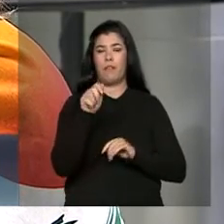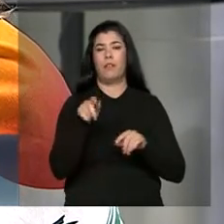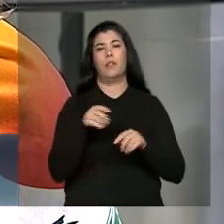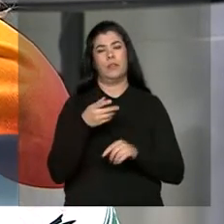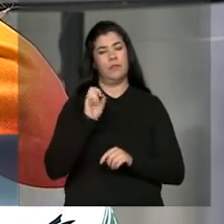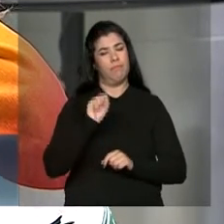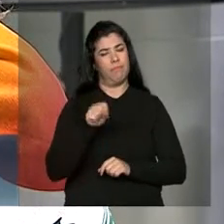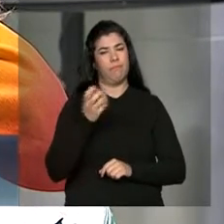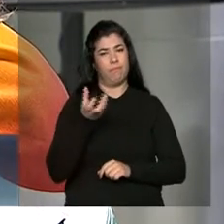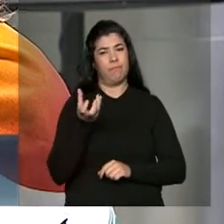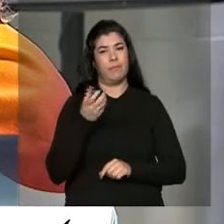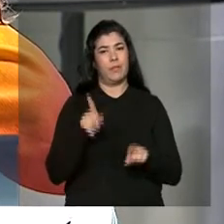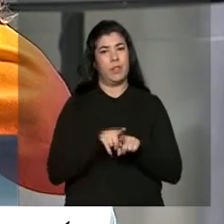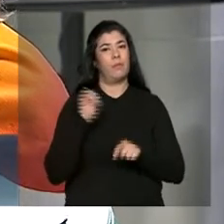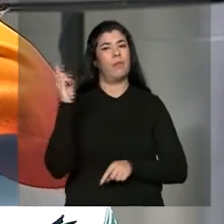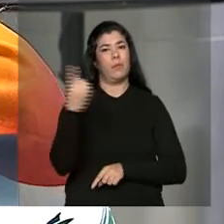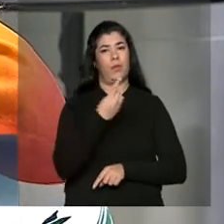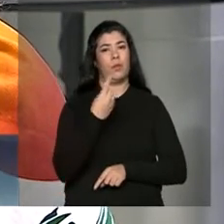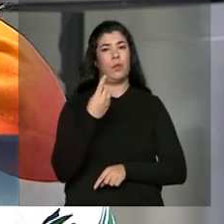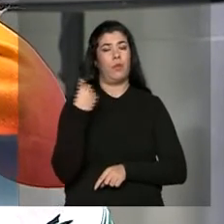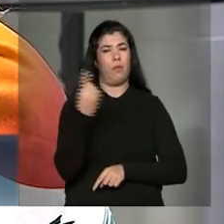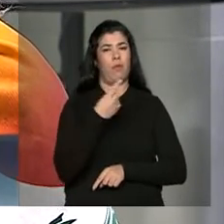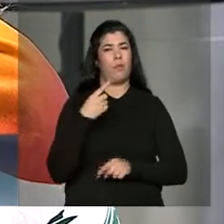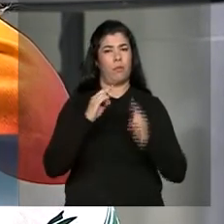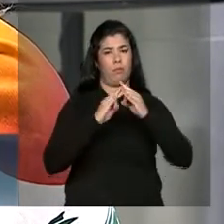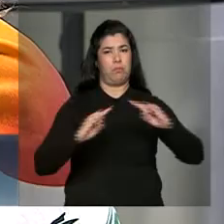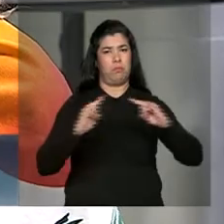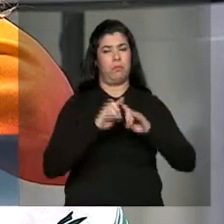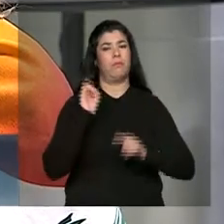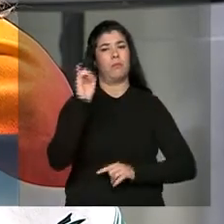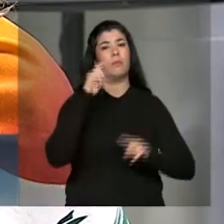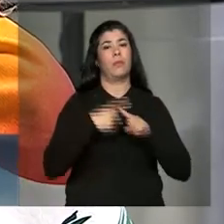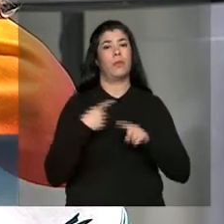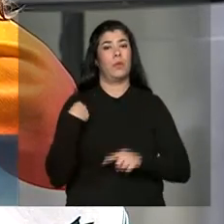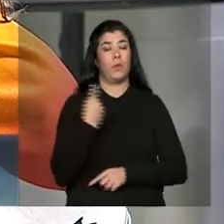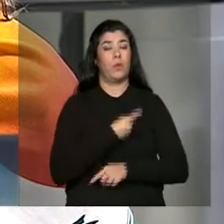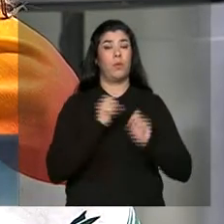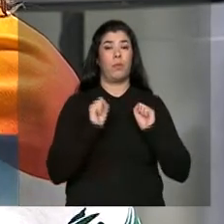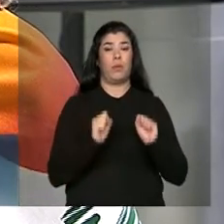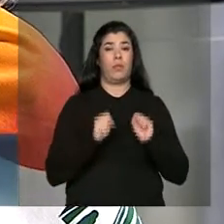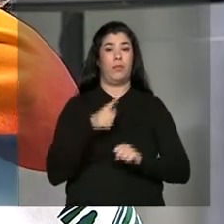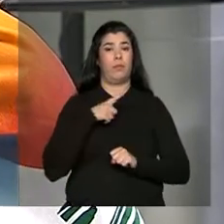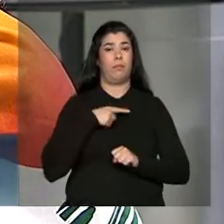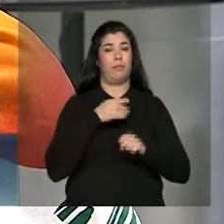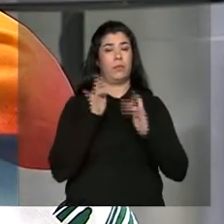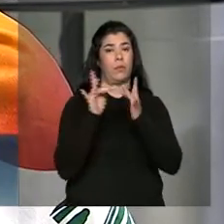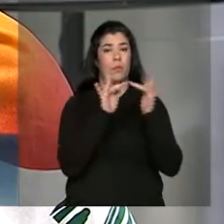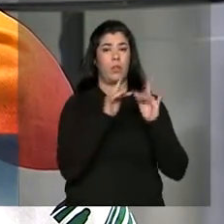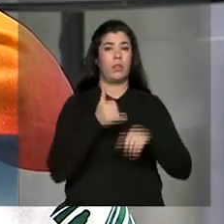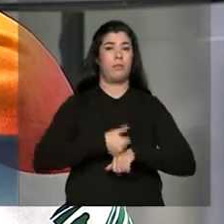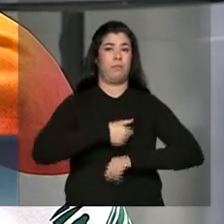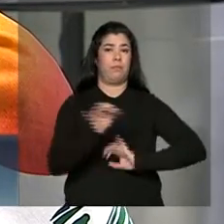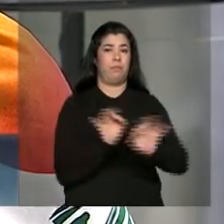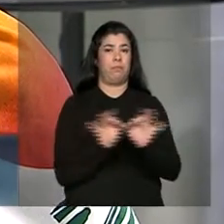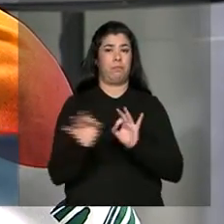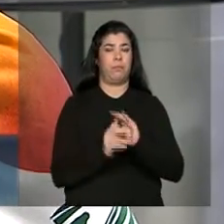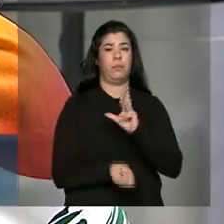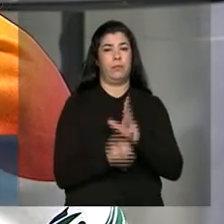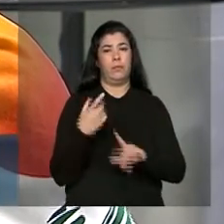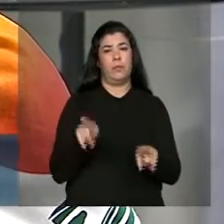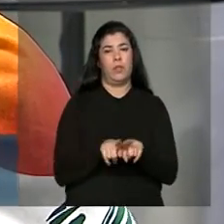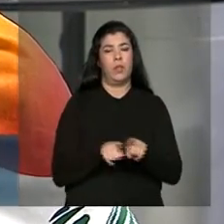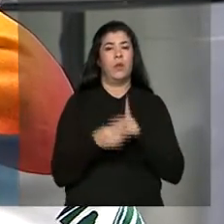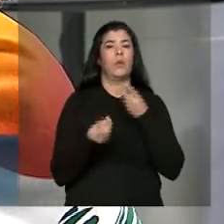né? Exatamente. Para a gente é importante, porque a gente pode estar acessando, pode estar organizando melhor a produção,